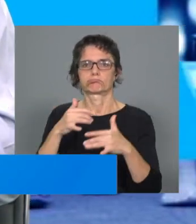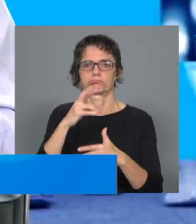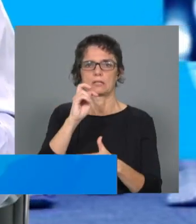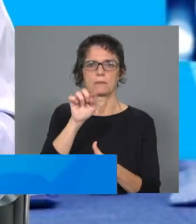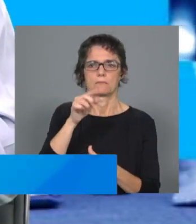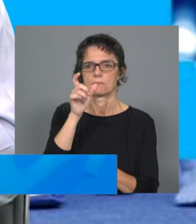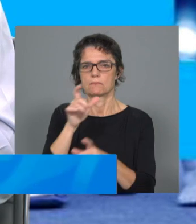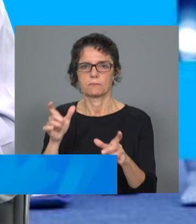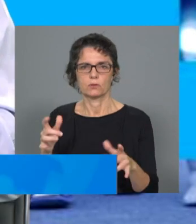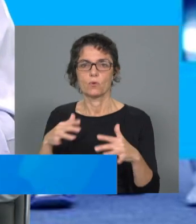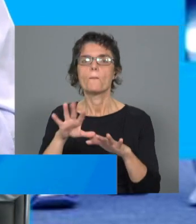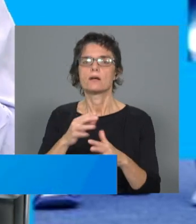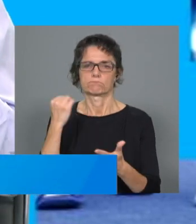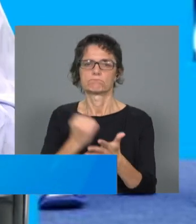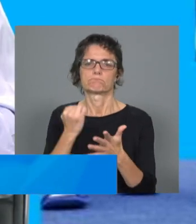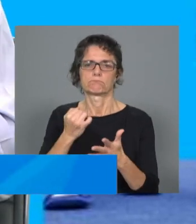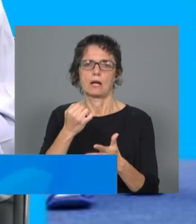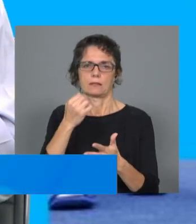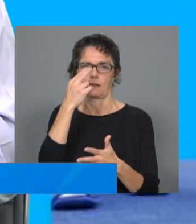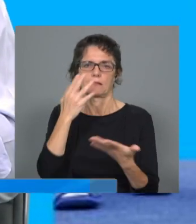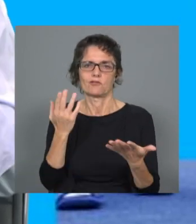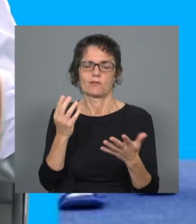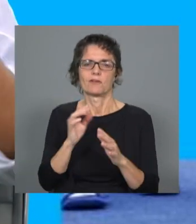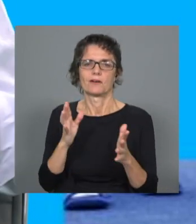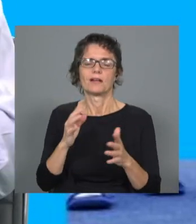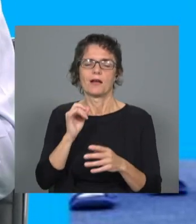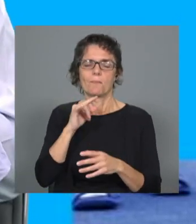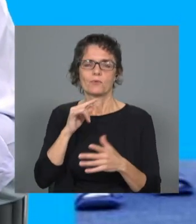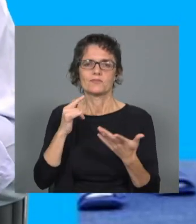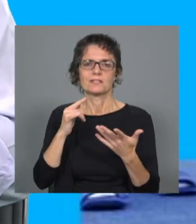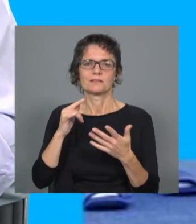acontecimento destes, mas foi um momento histórico. Nós provavelmente vamos estar a falar daqui a 50 anos, quem quer